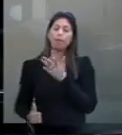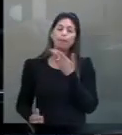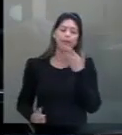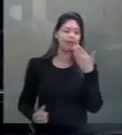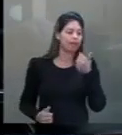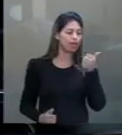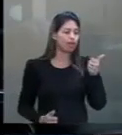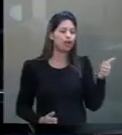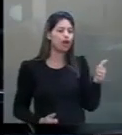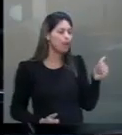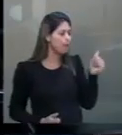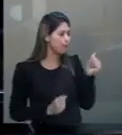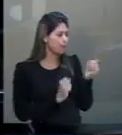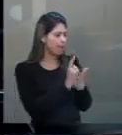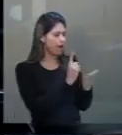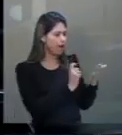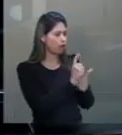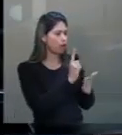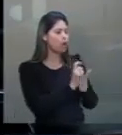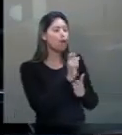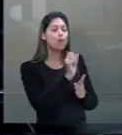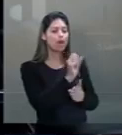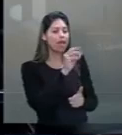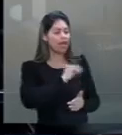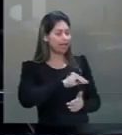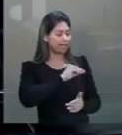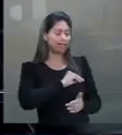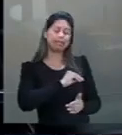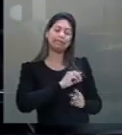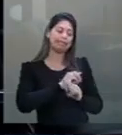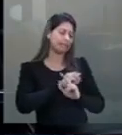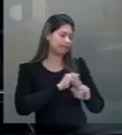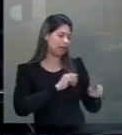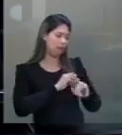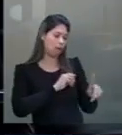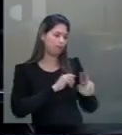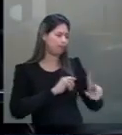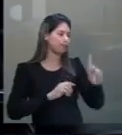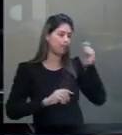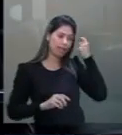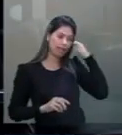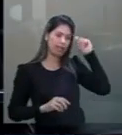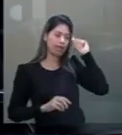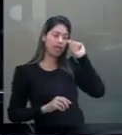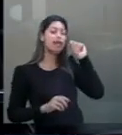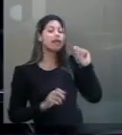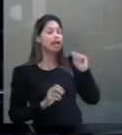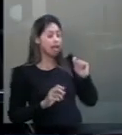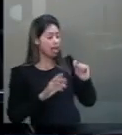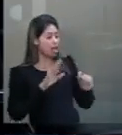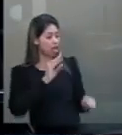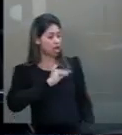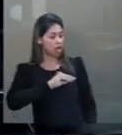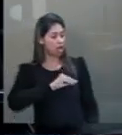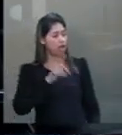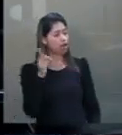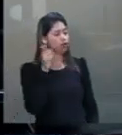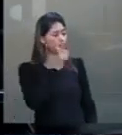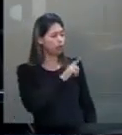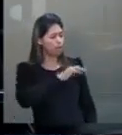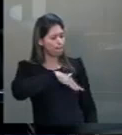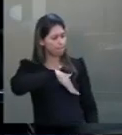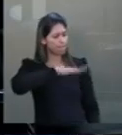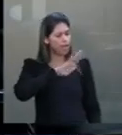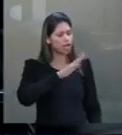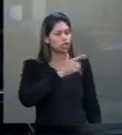são aos negros. Infelizmente, os não negros ganham, em média, mais de R$ 1.200 por mês do que